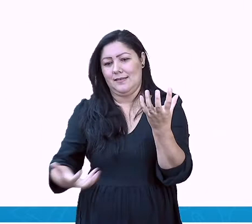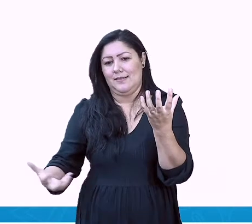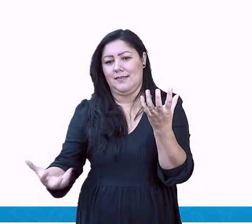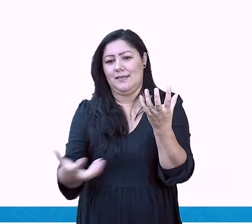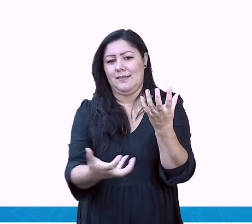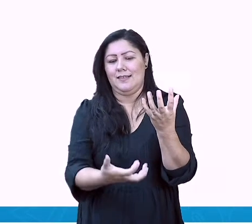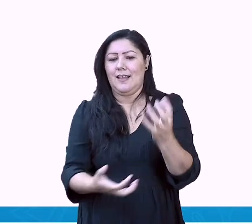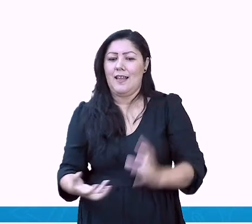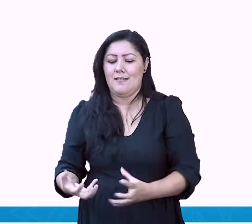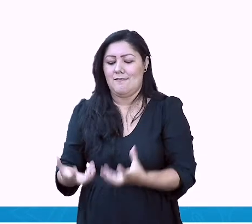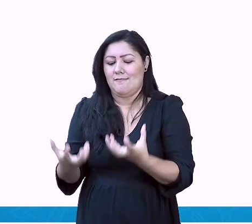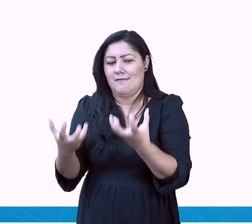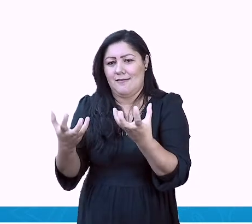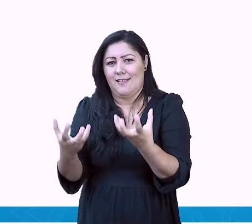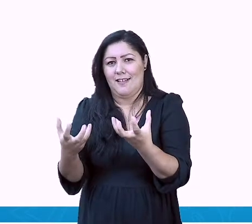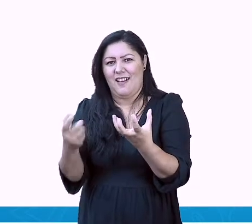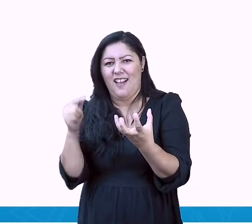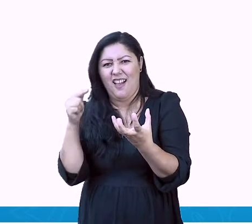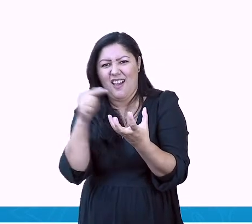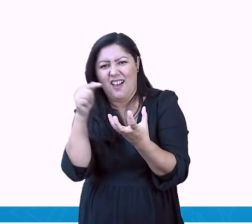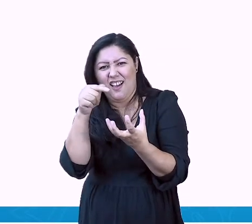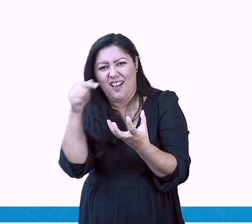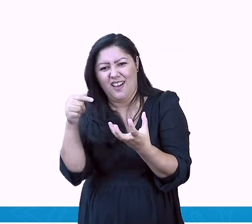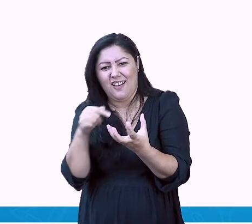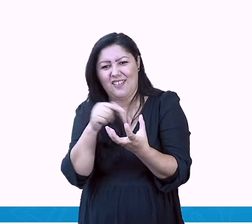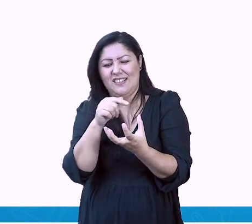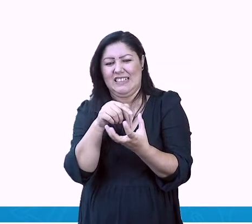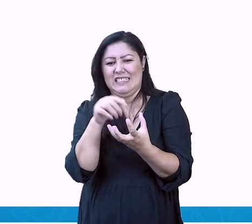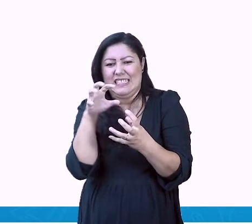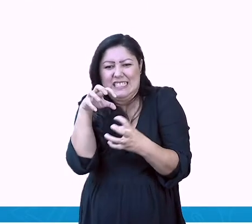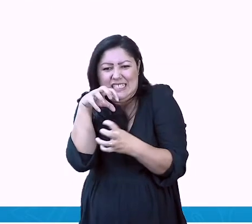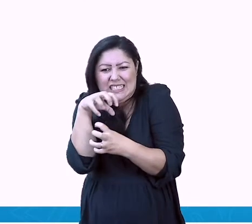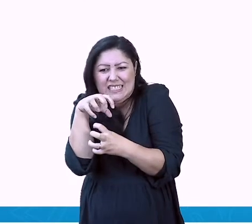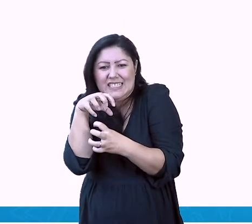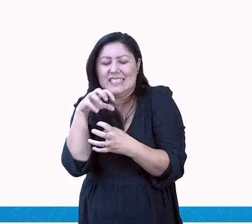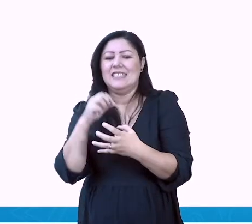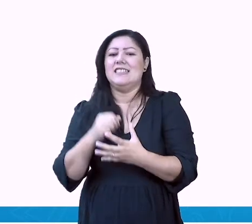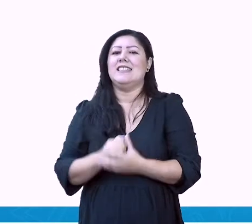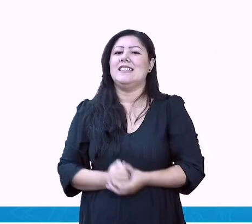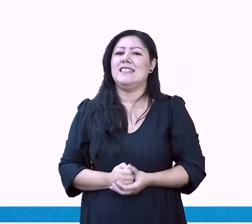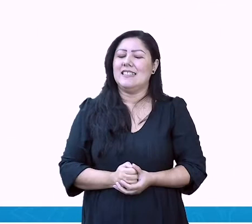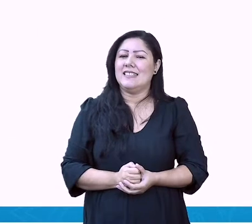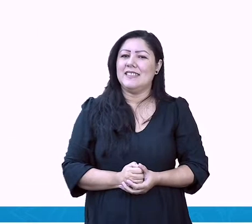São cactos, árvores retorcidas com muito espinho.